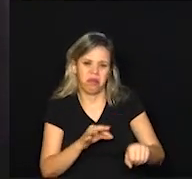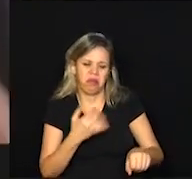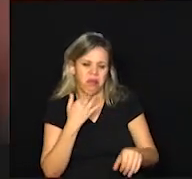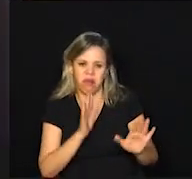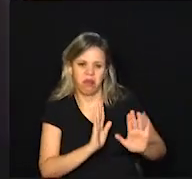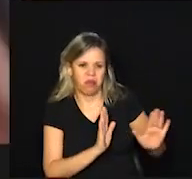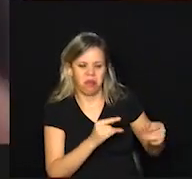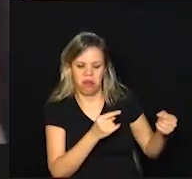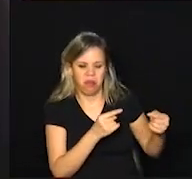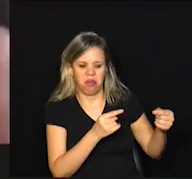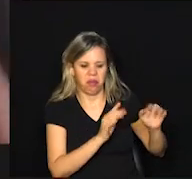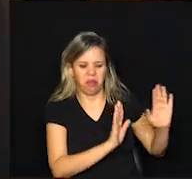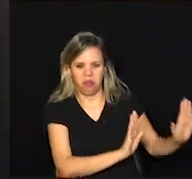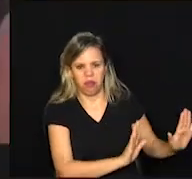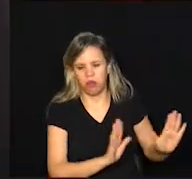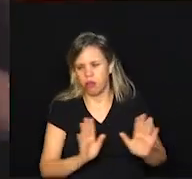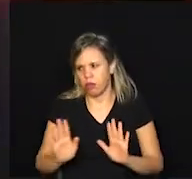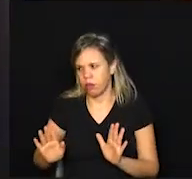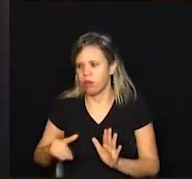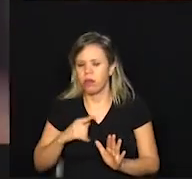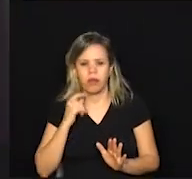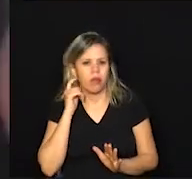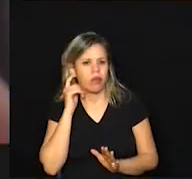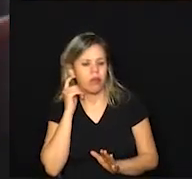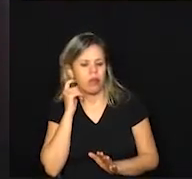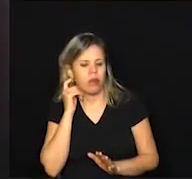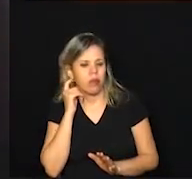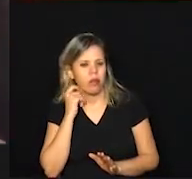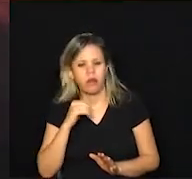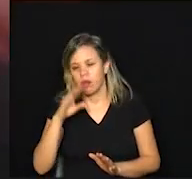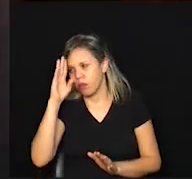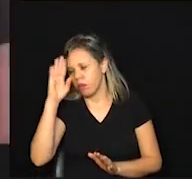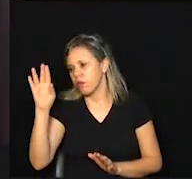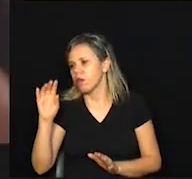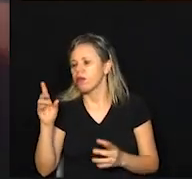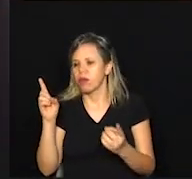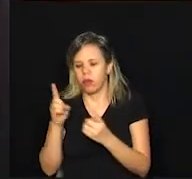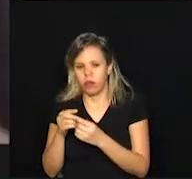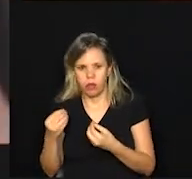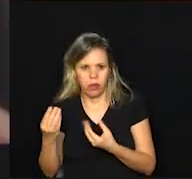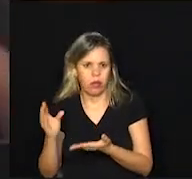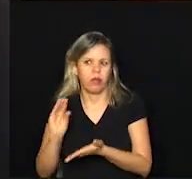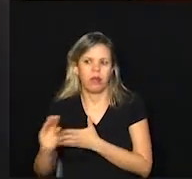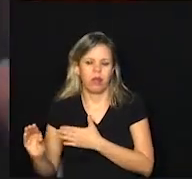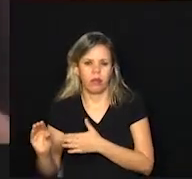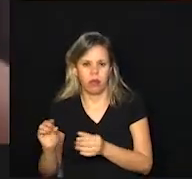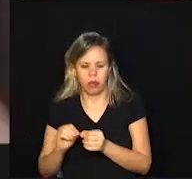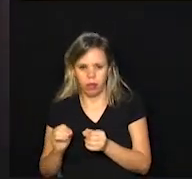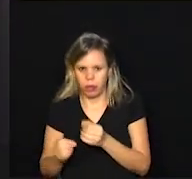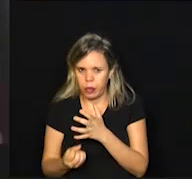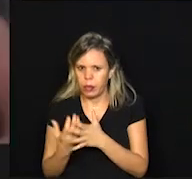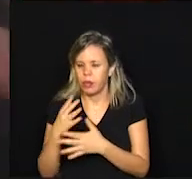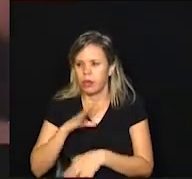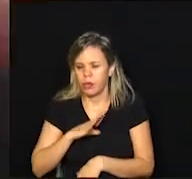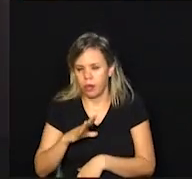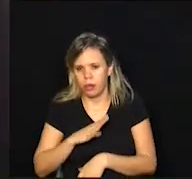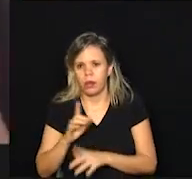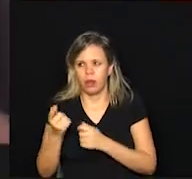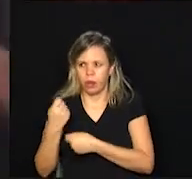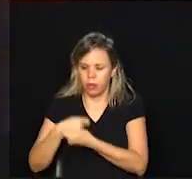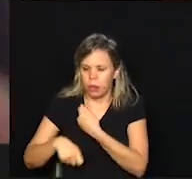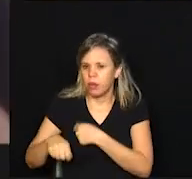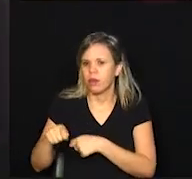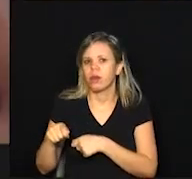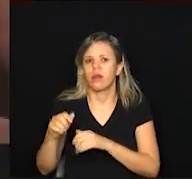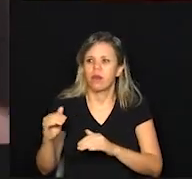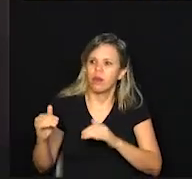questionamento não concorrer qualquer Experience Mas é com a prioridade né que tem sido feita na cidade uma gestão